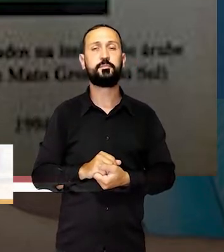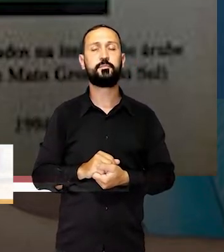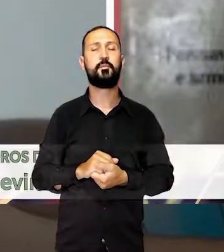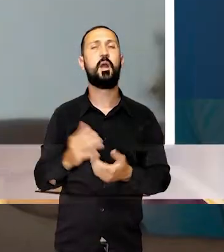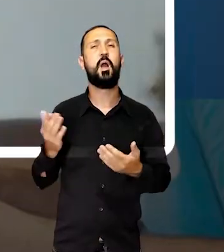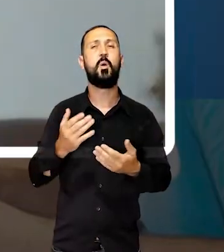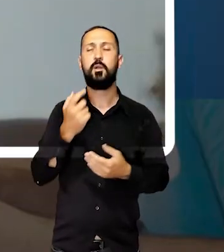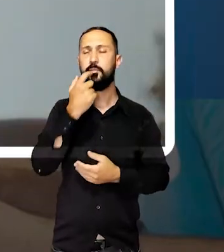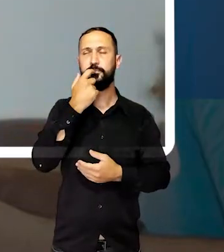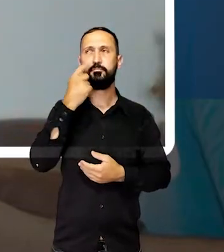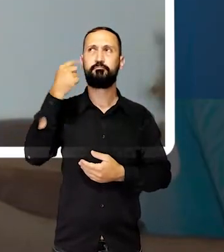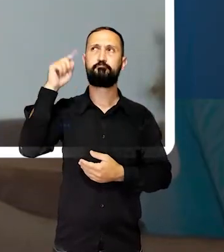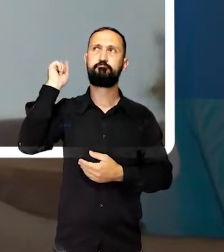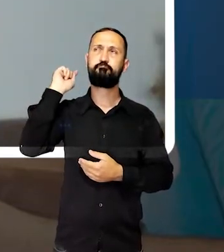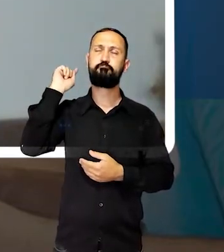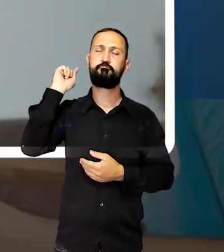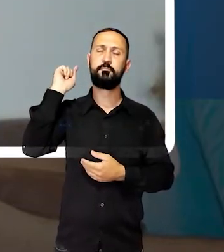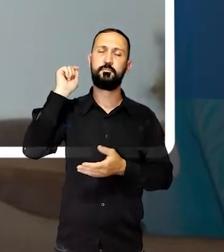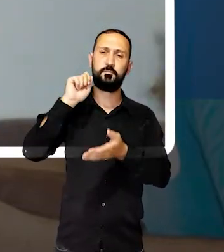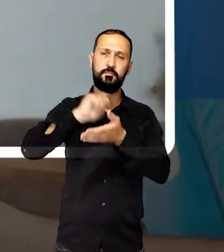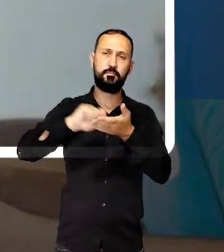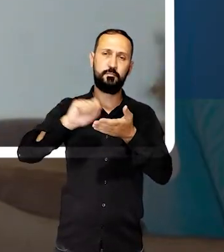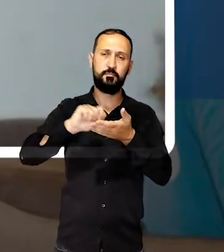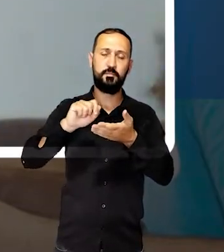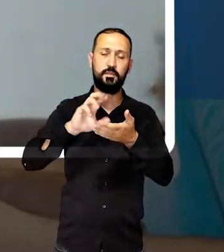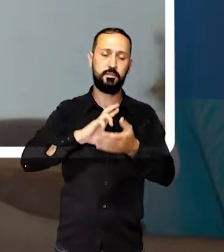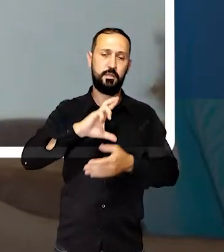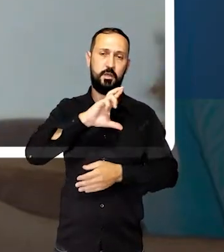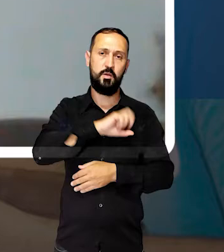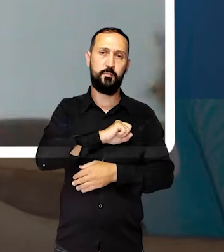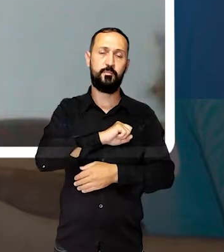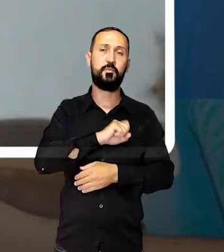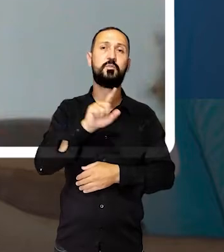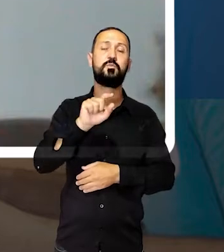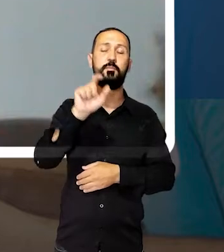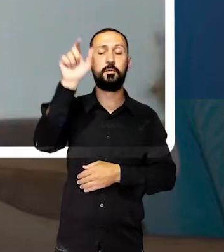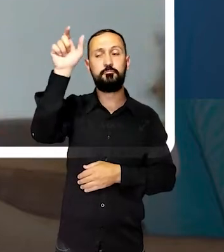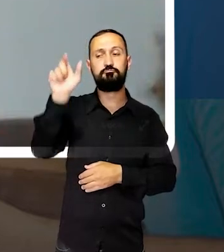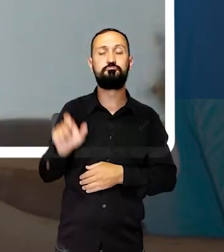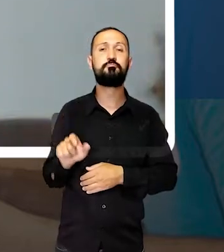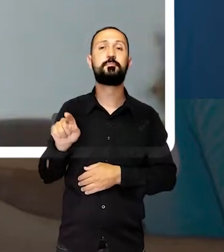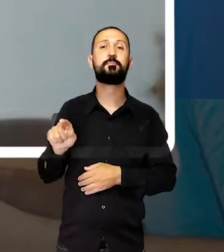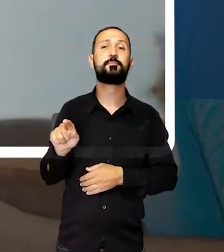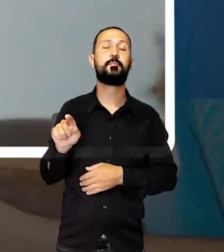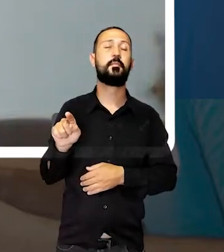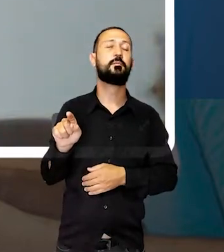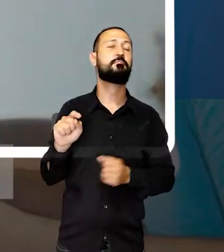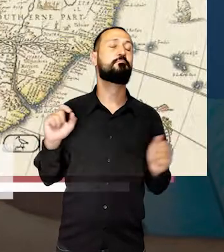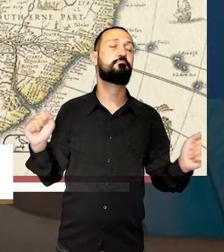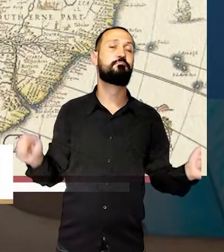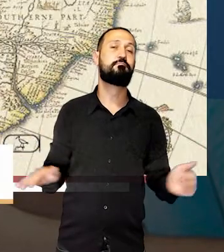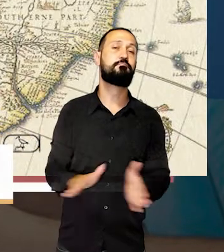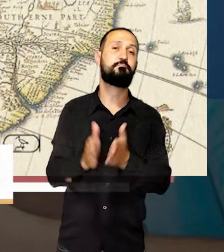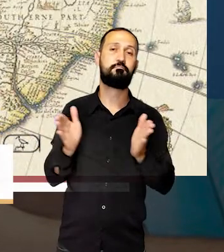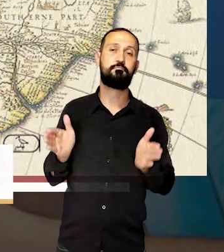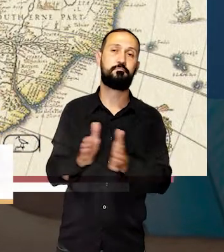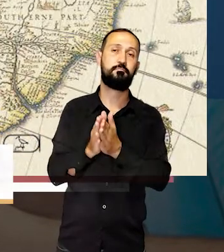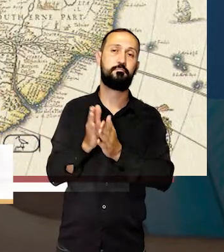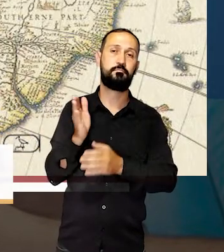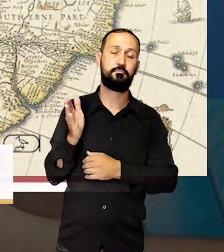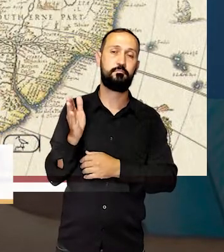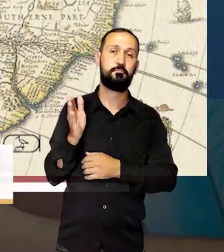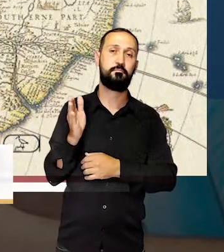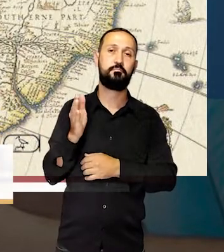e, recentemente, eu escrevi este pequeno romanceiro sobre uma figura extraordinária,